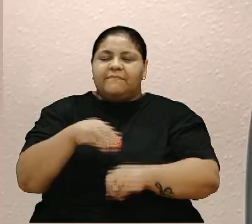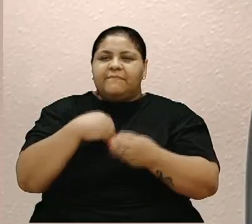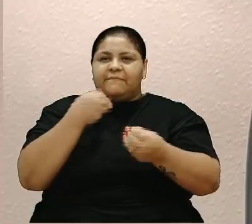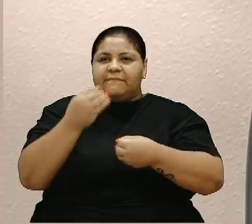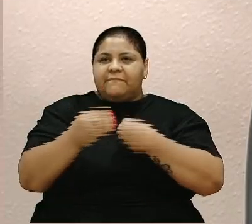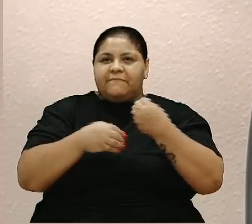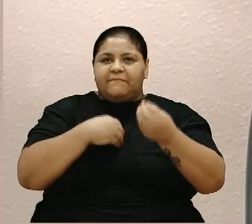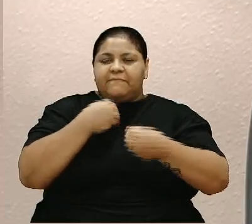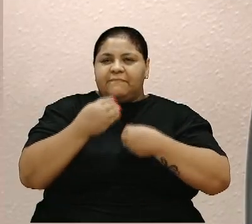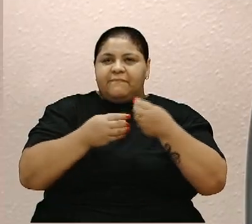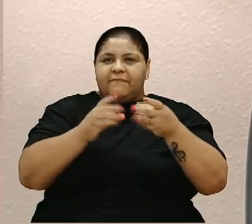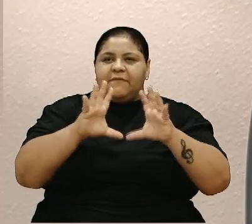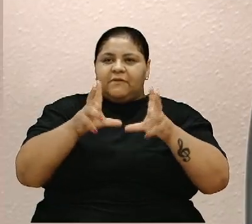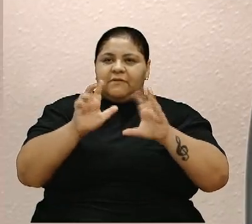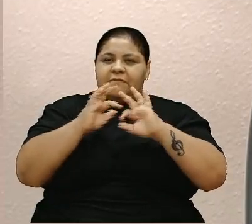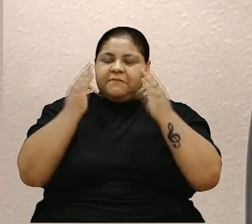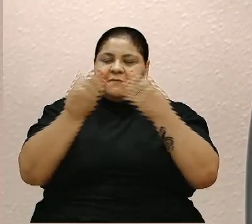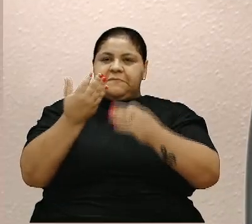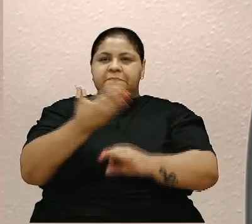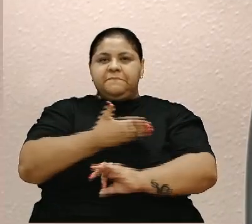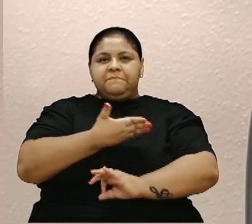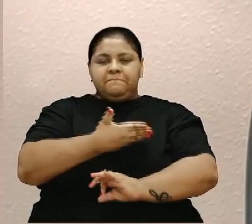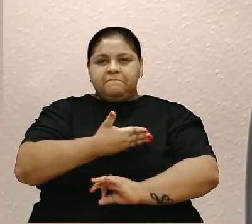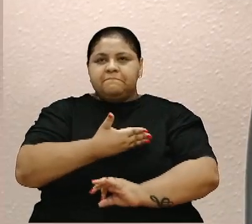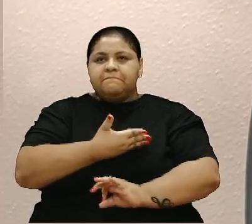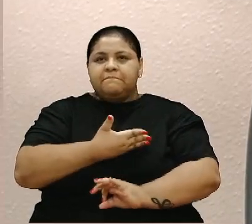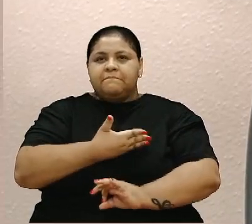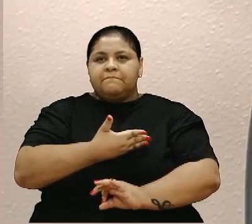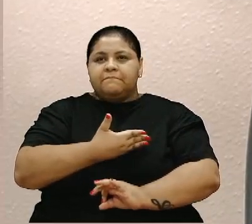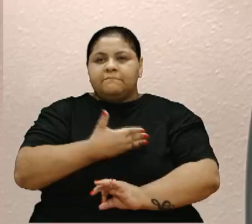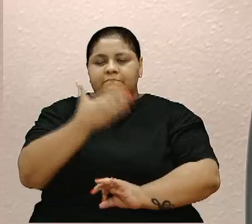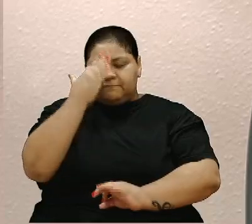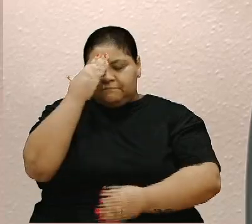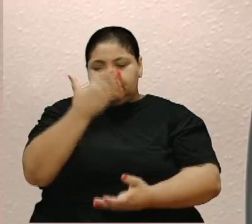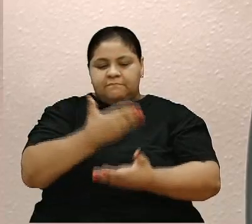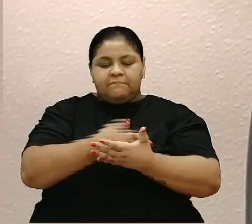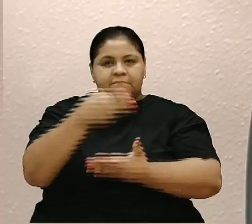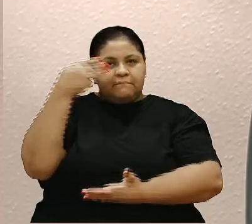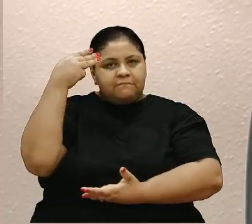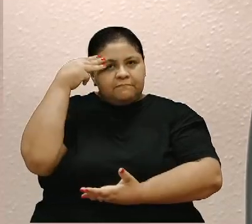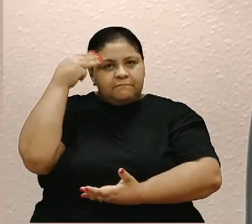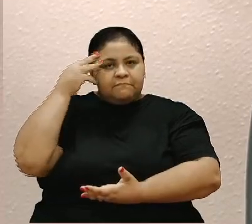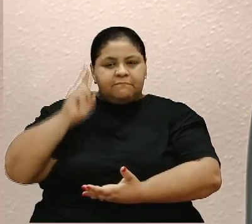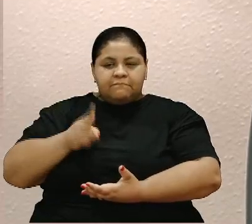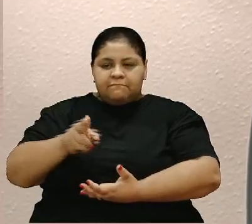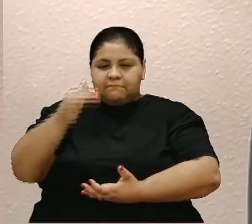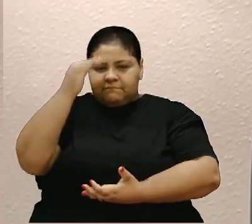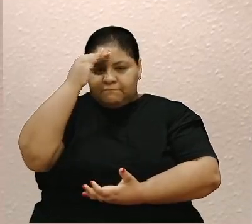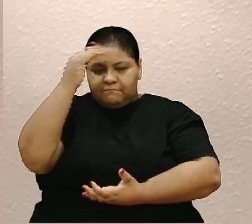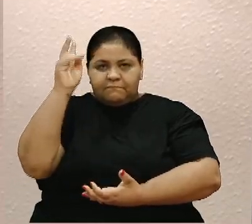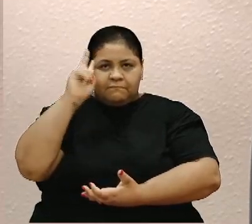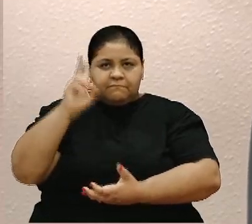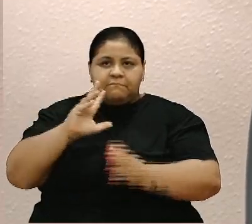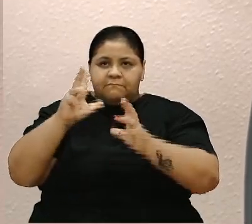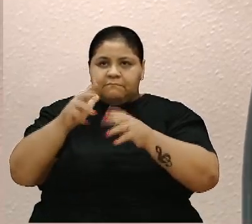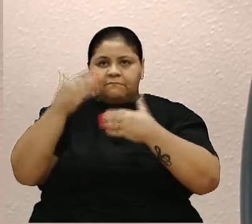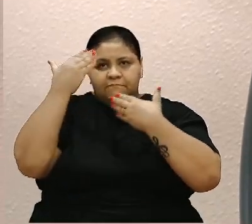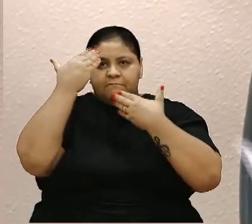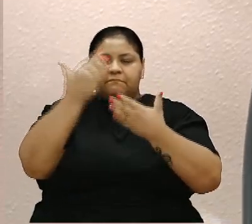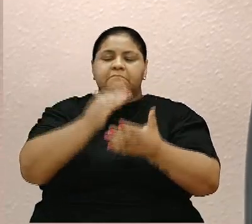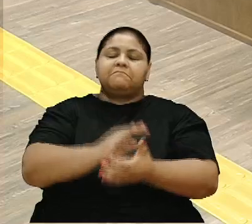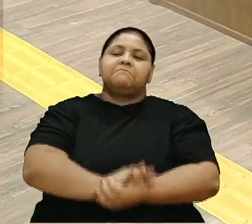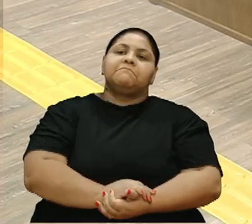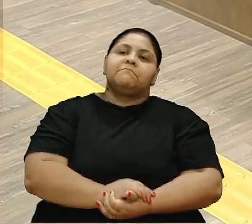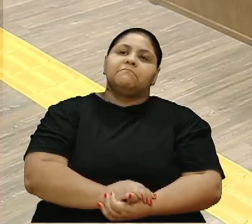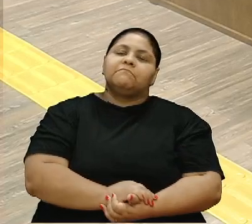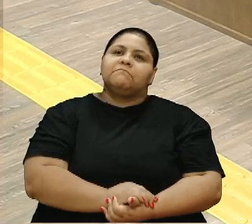sinceras condolências à família e aos amigos de Celina Brando, com a certeza de que sua memória será eternamente respeitada e lembrada por todos nós. Obrigado, senhor